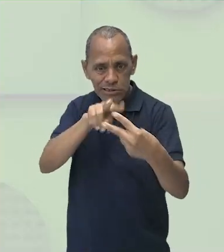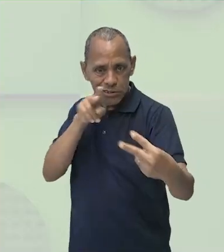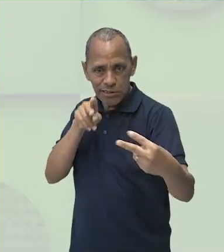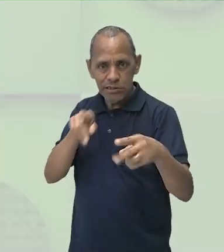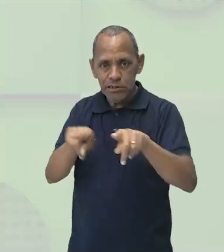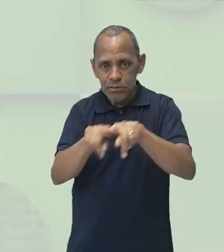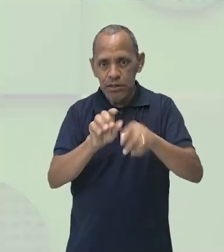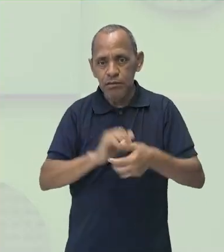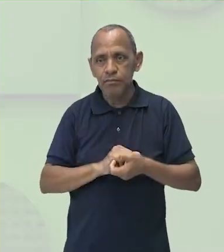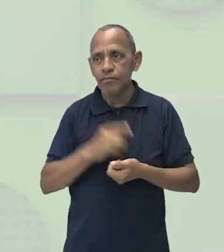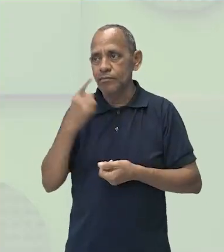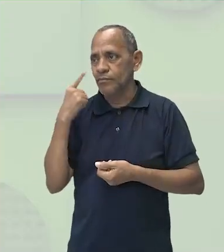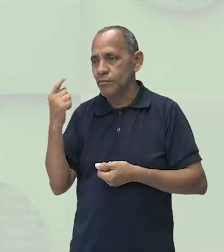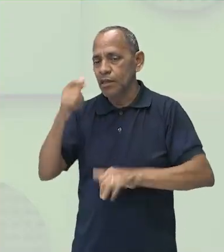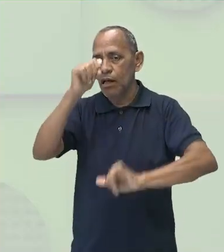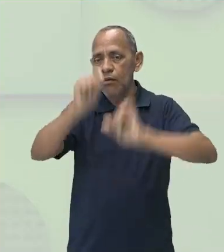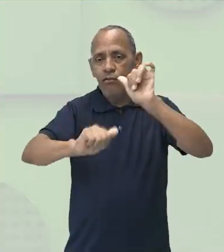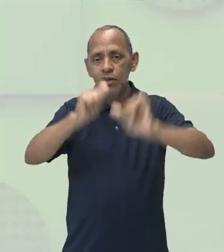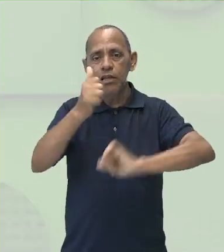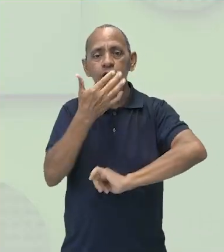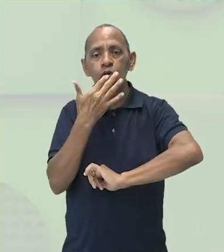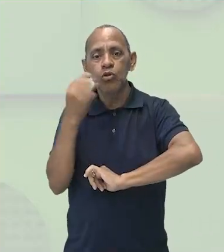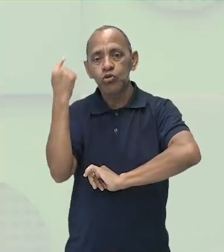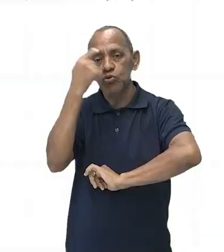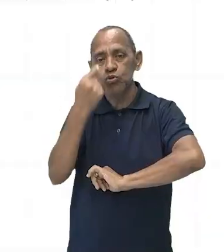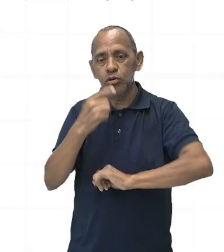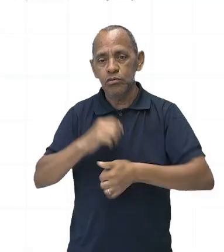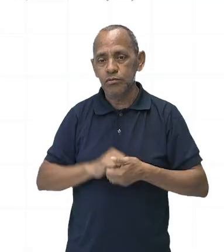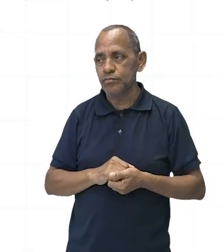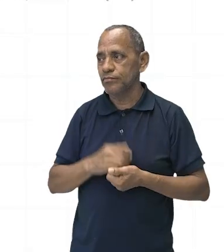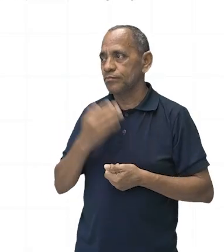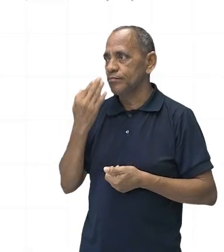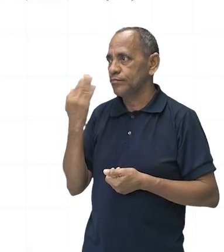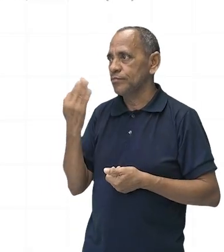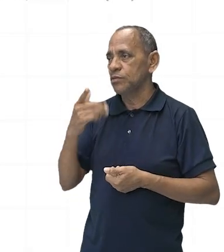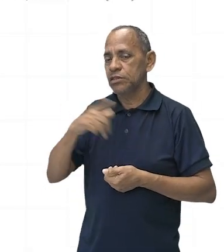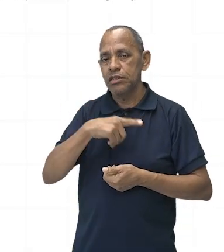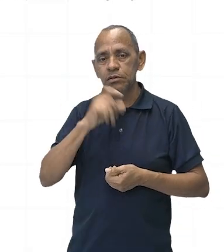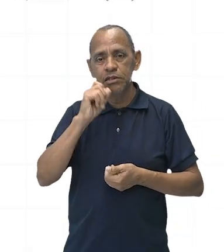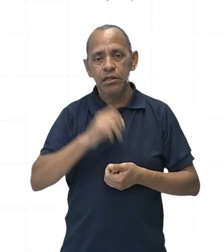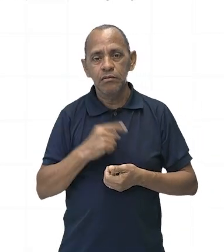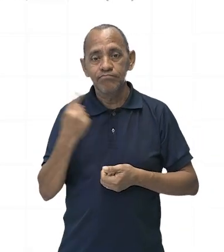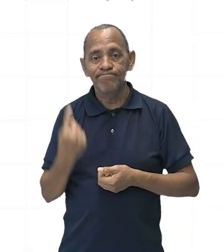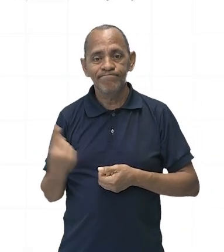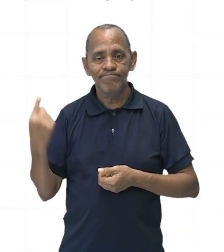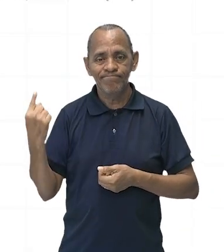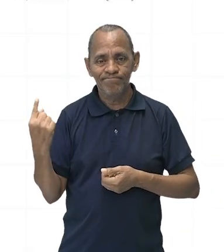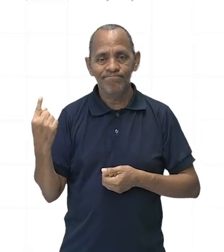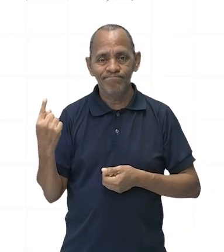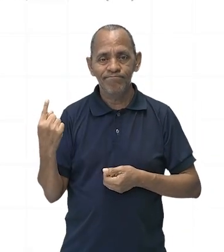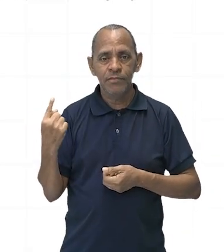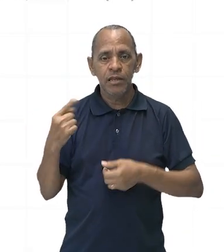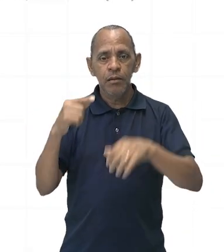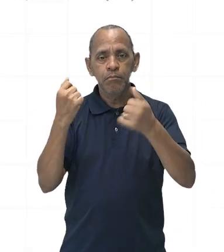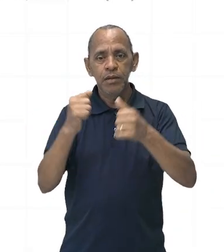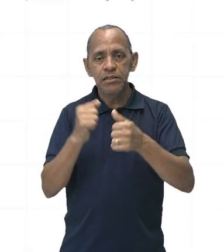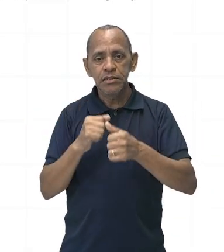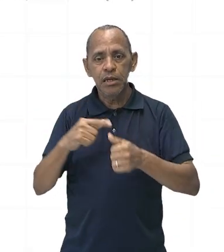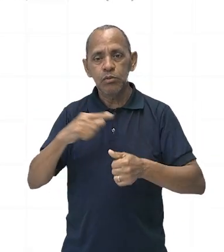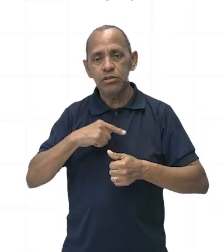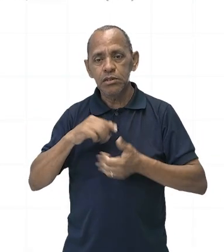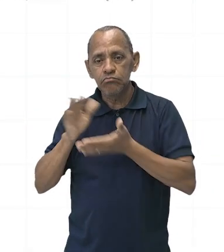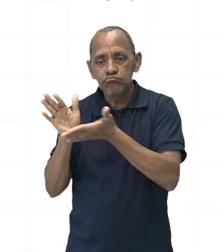agora avaliar um heredograma para a cor dos olhos. Nós temos aqui, o que precisamos tirar